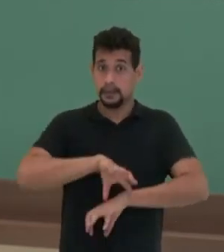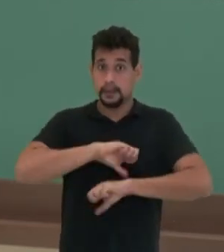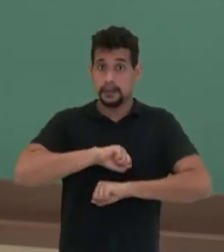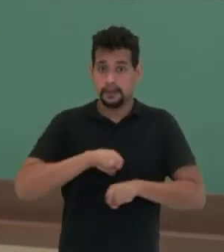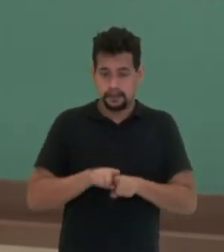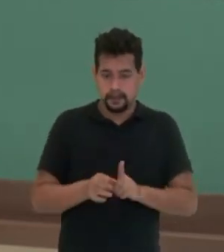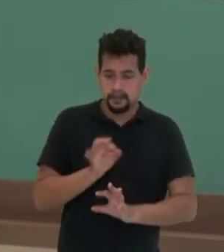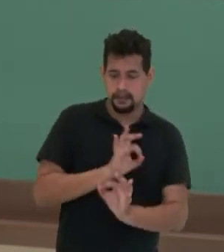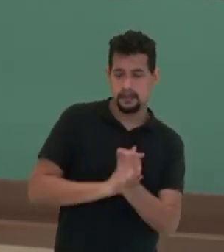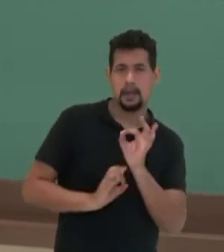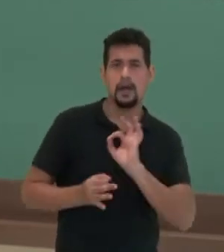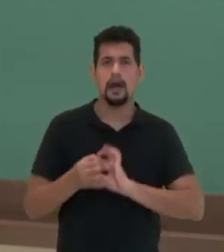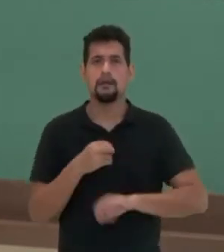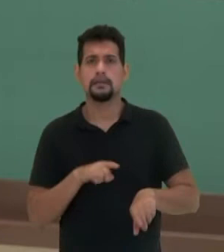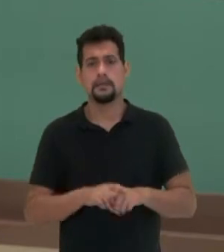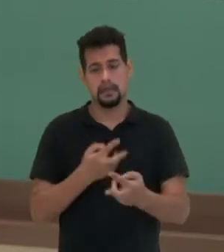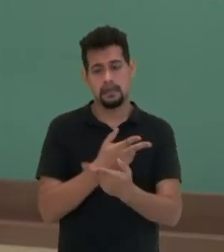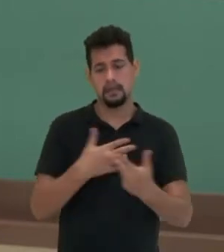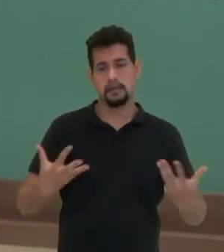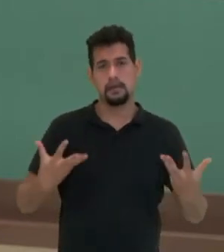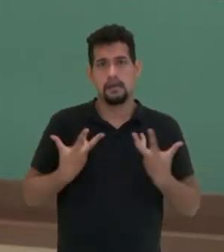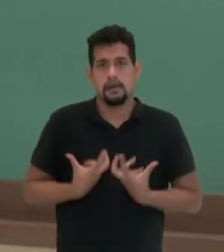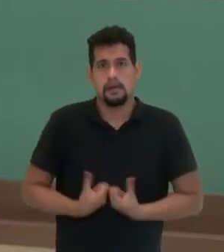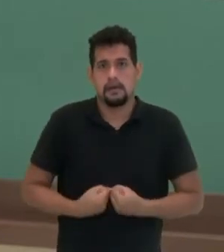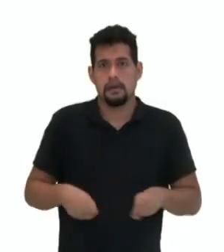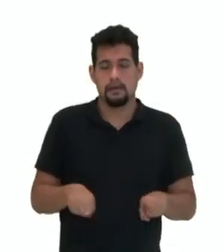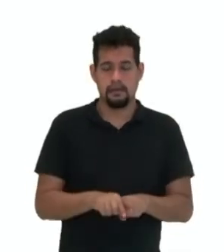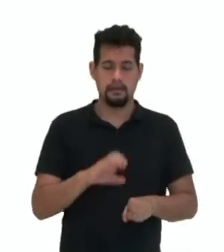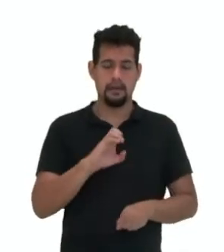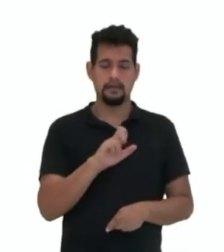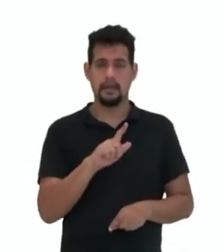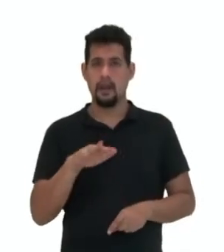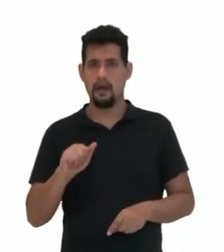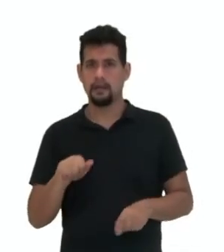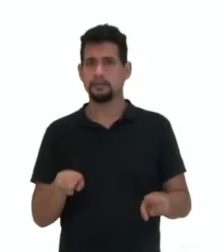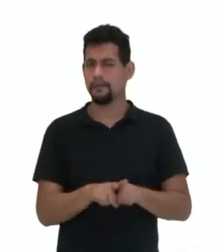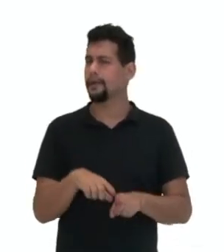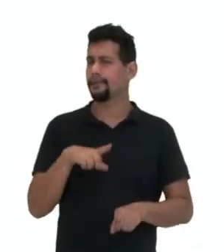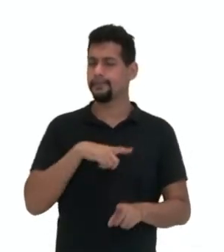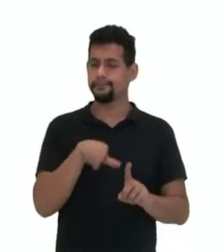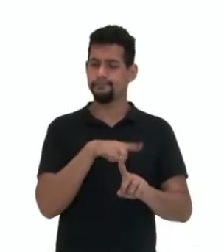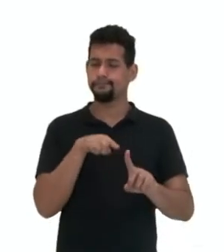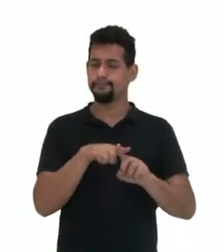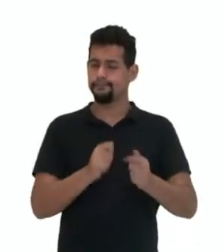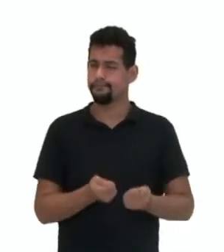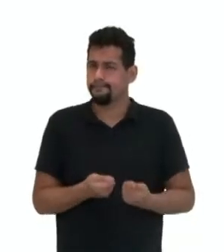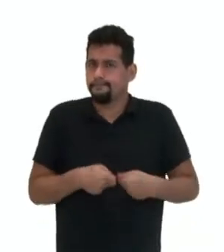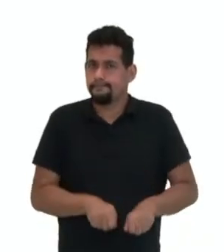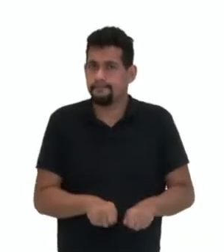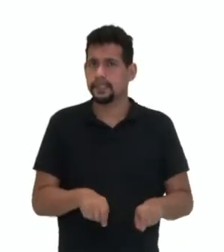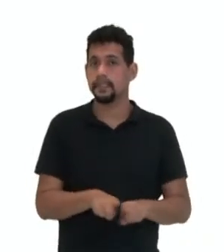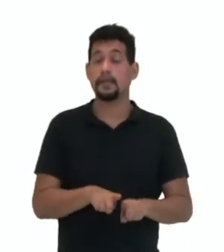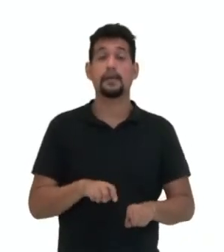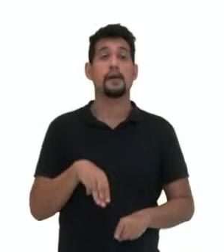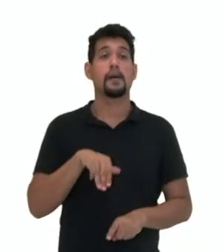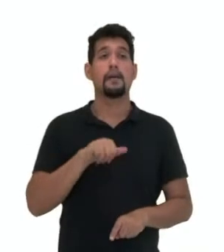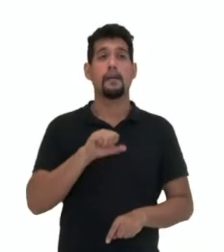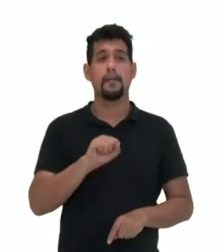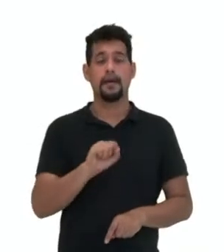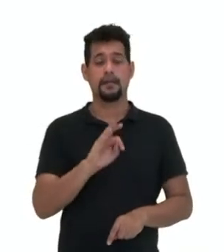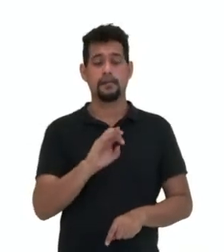célula e daí depois vai digerir essa célula, né? Então, ele também tem essa função de defesa. O